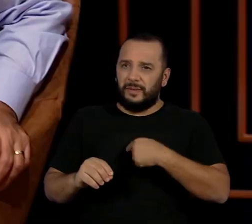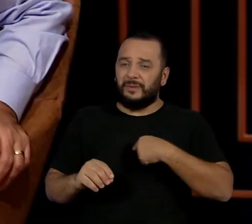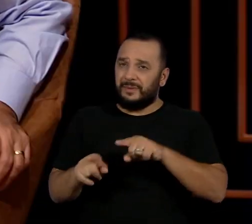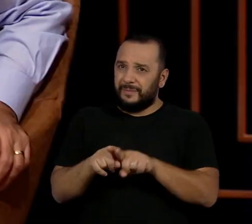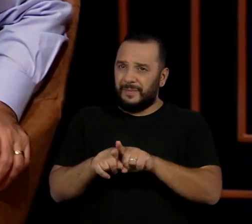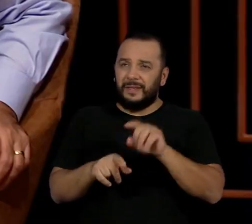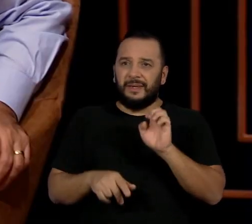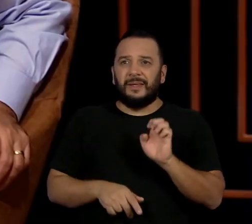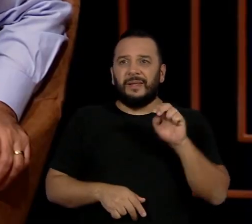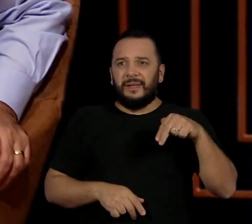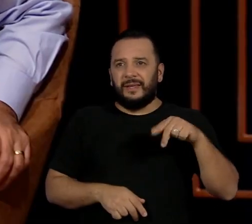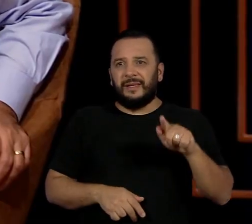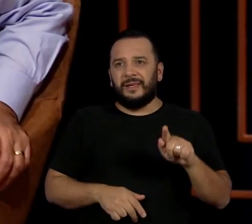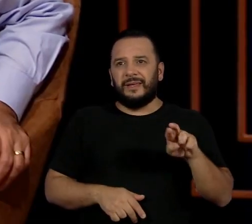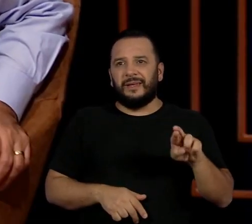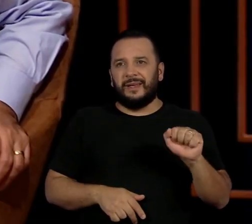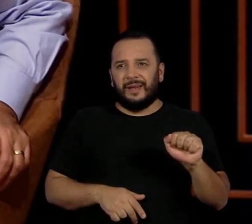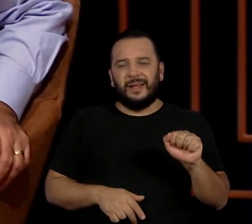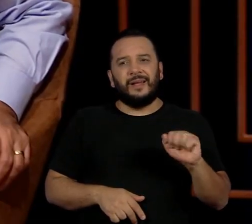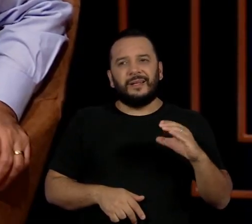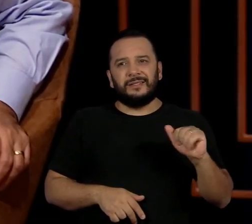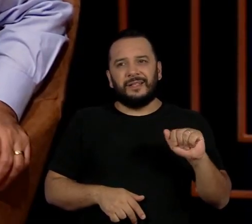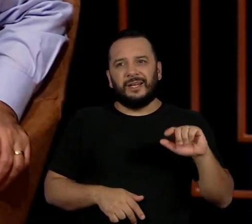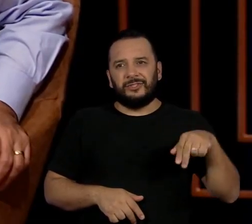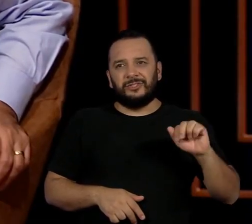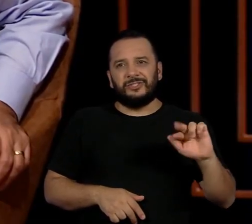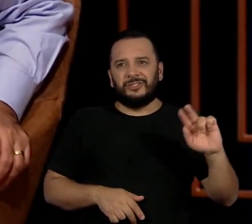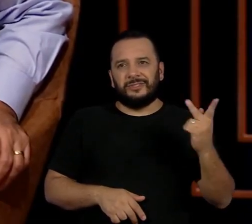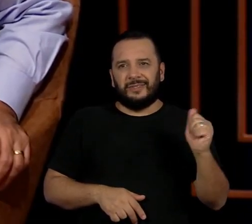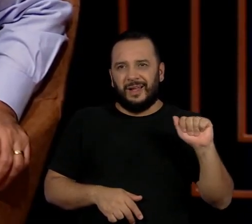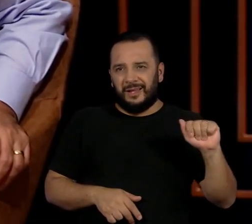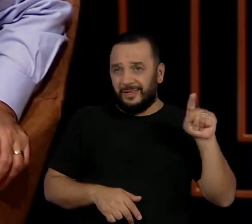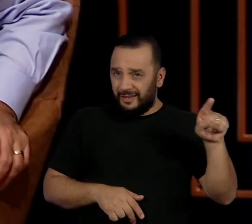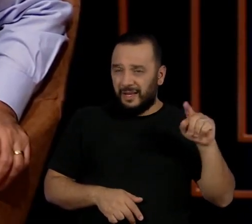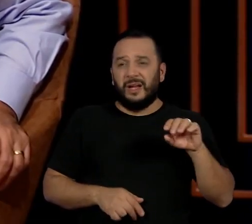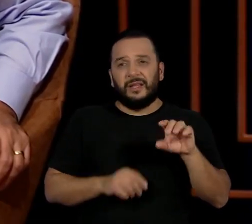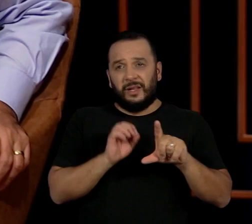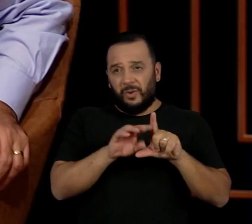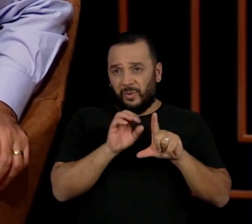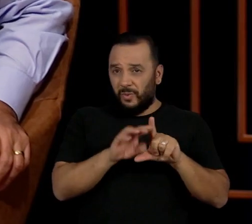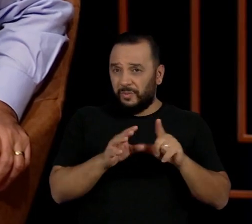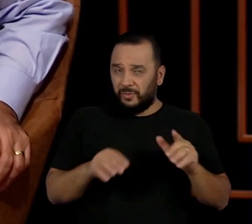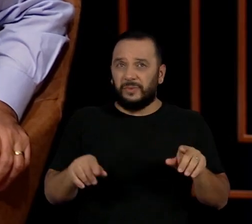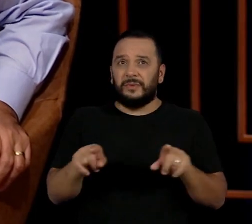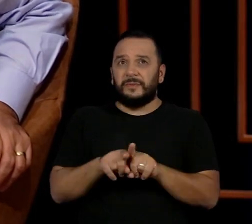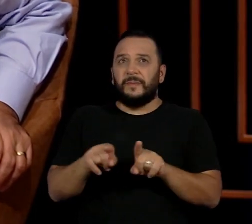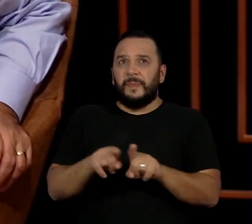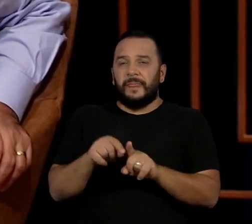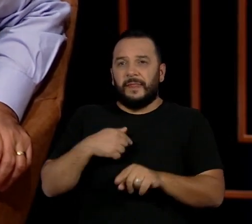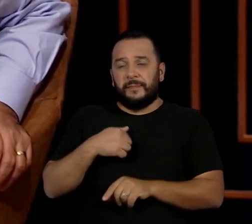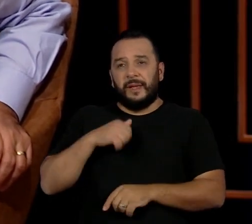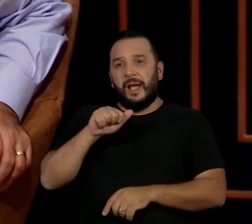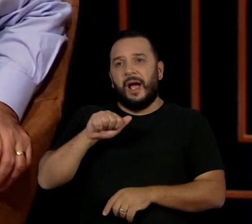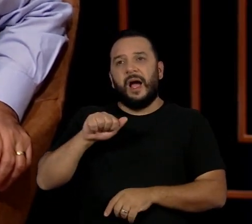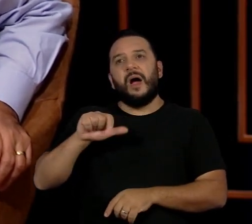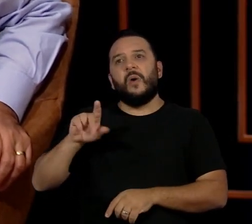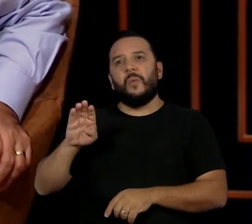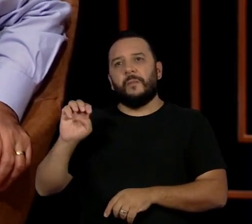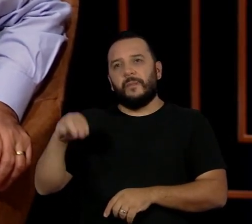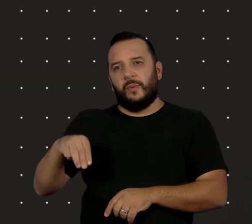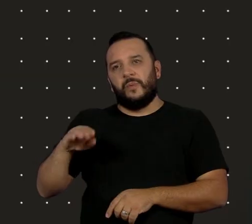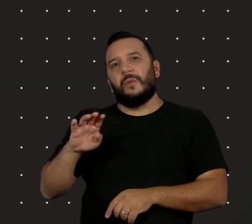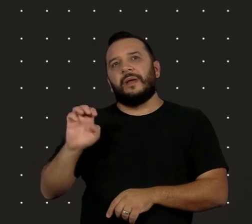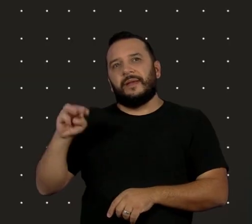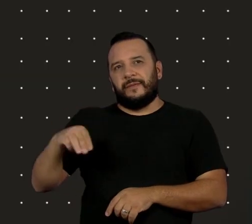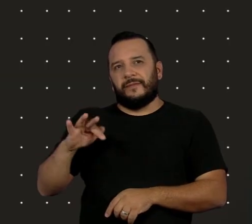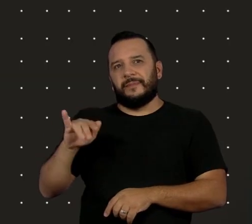Denise Sarraceni e Carlos Manga na Globo, é uma participação. O álbum Em Família, do Daniel